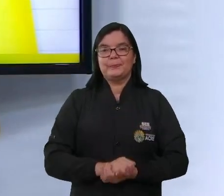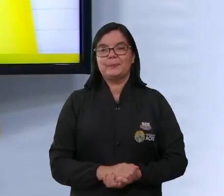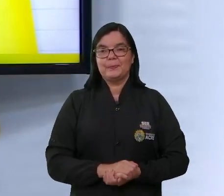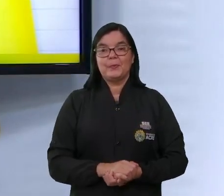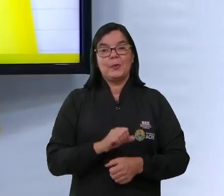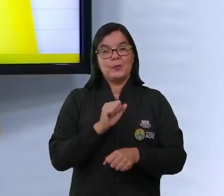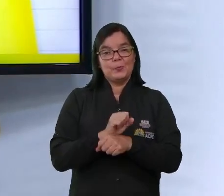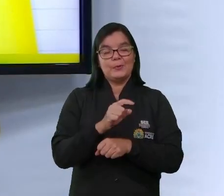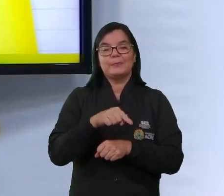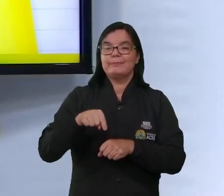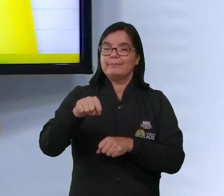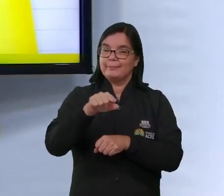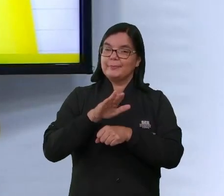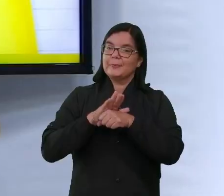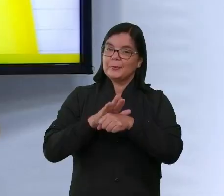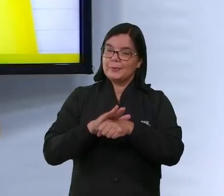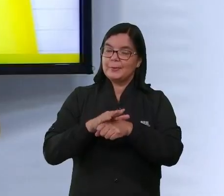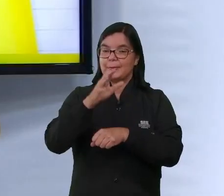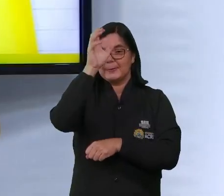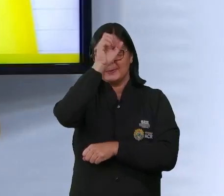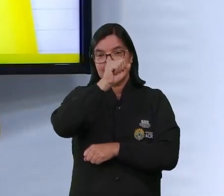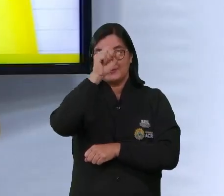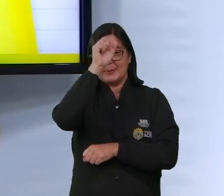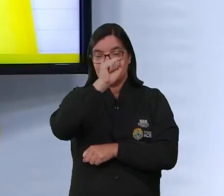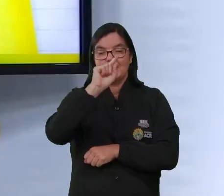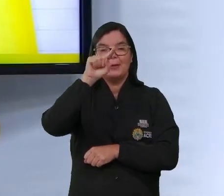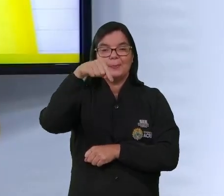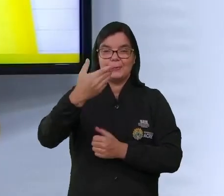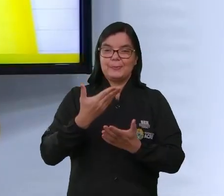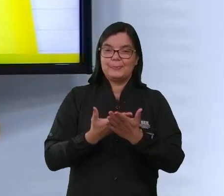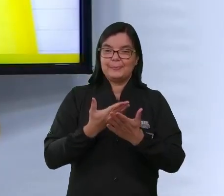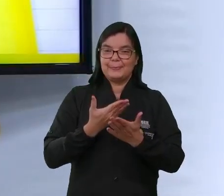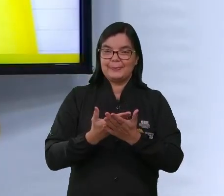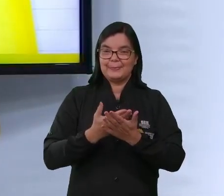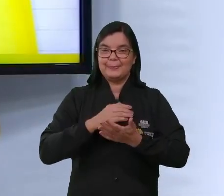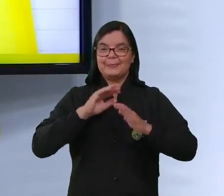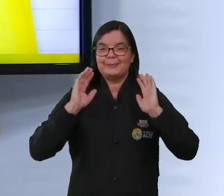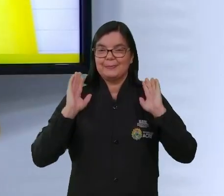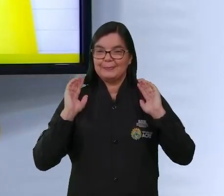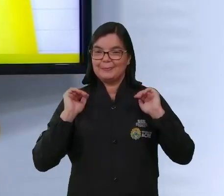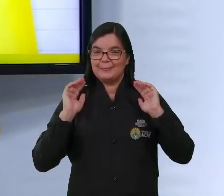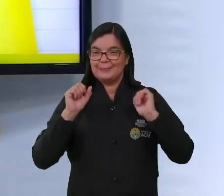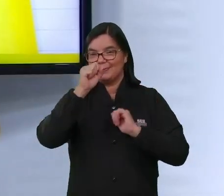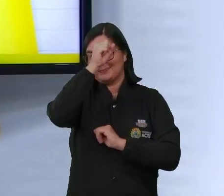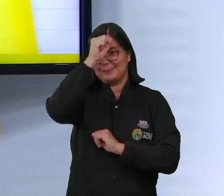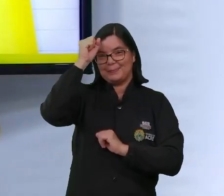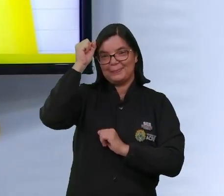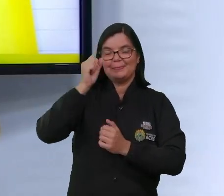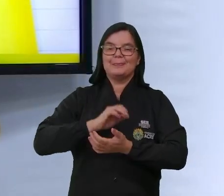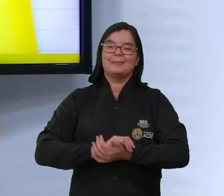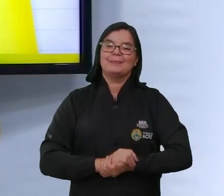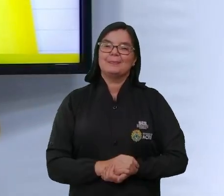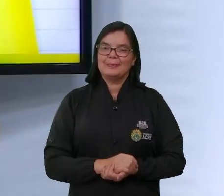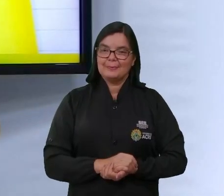eu espero ter contribuído com o seu aprendizado e até a próxima videoaula de Sociologia.